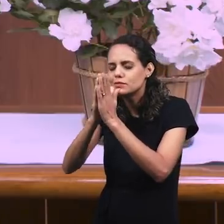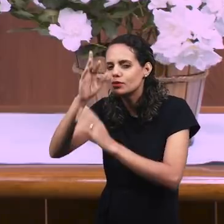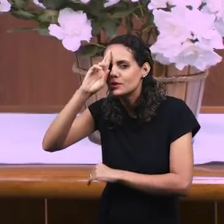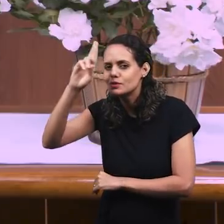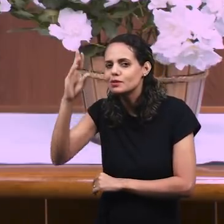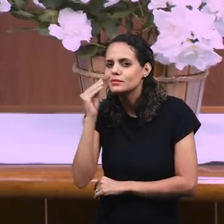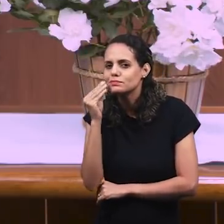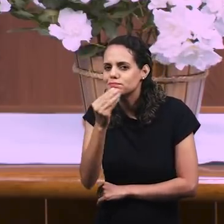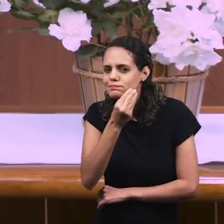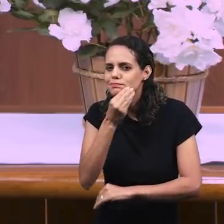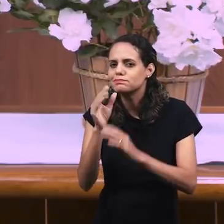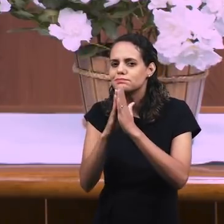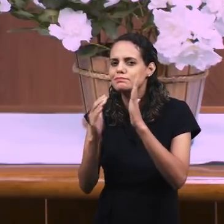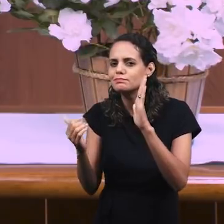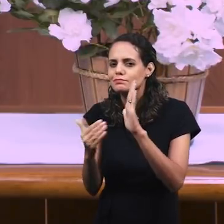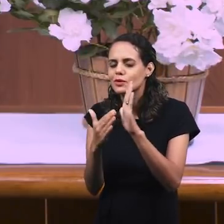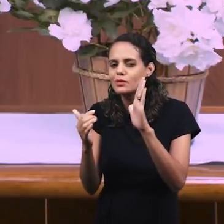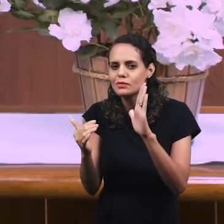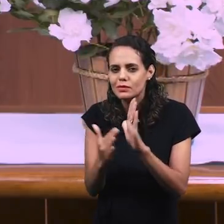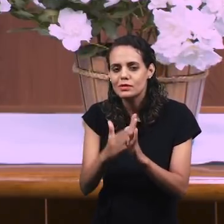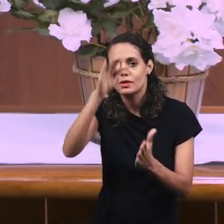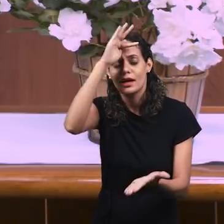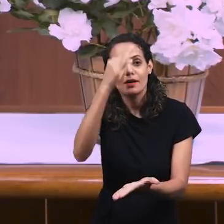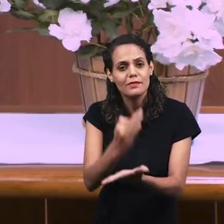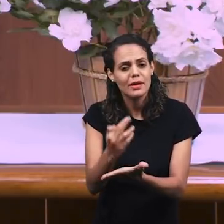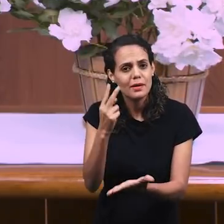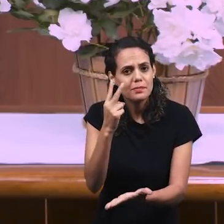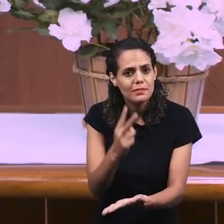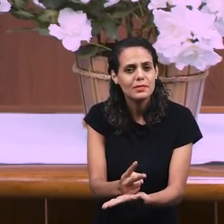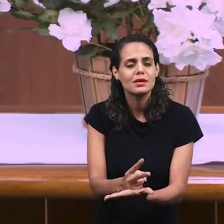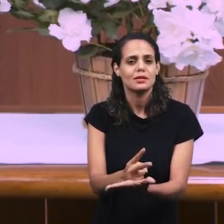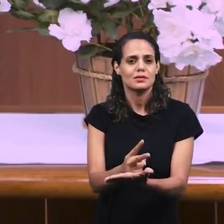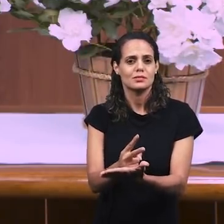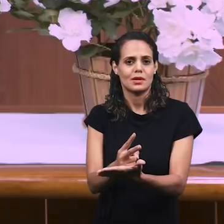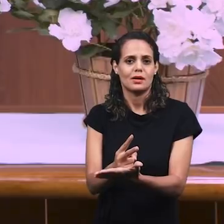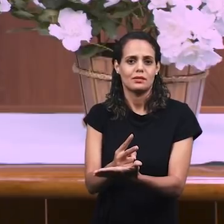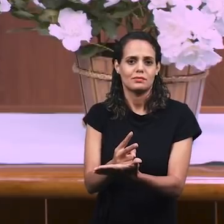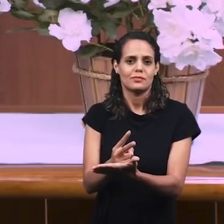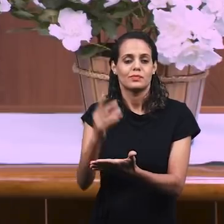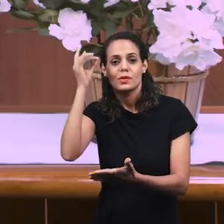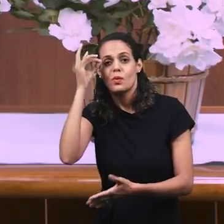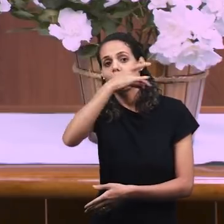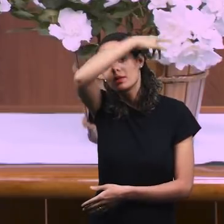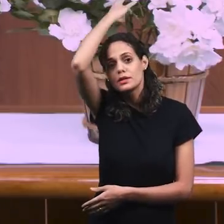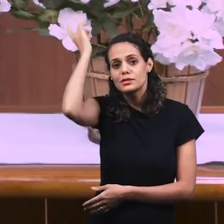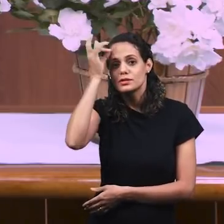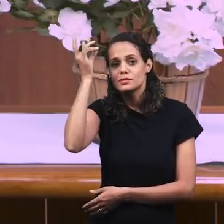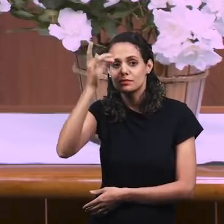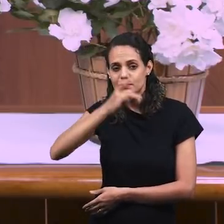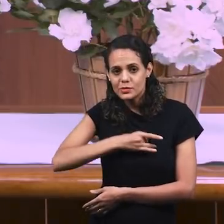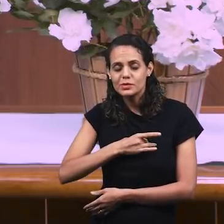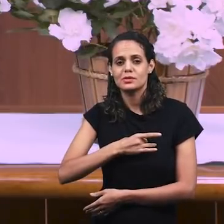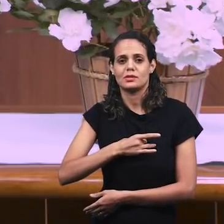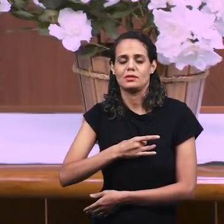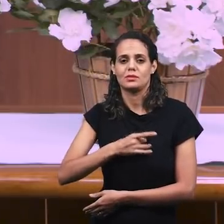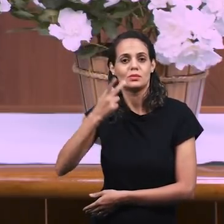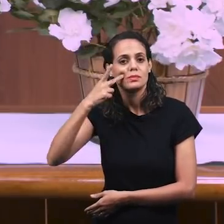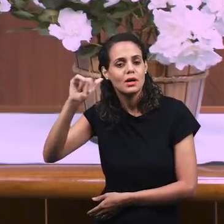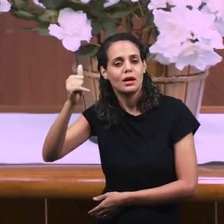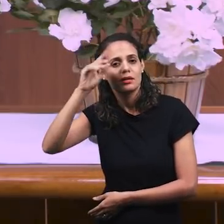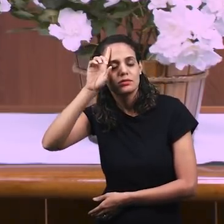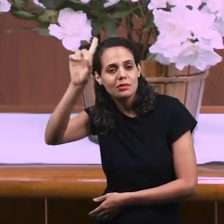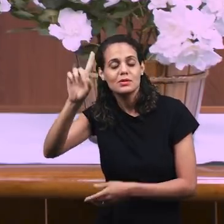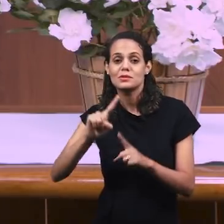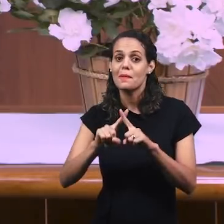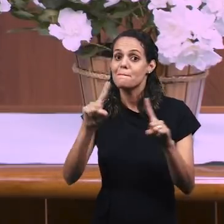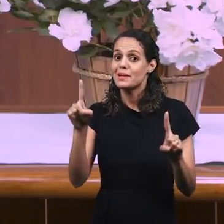quanto você busca. Olha só, a esperança é a mesma, a fé é a mesma, o batismo é o mesmo, o Deus e Pai é o mesmo. O